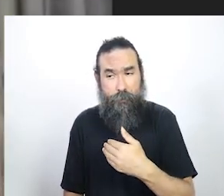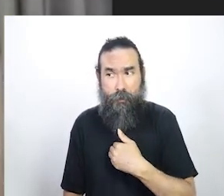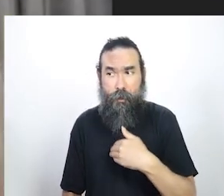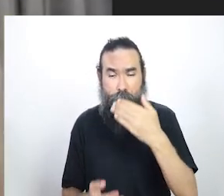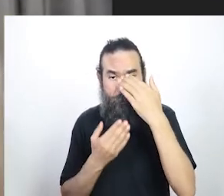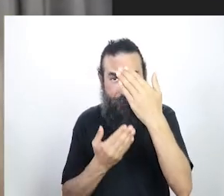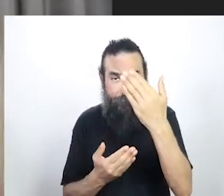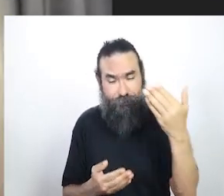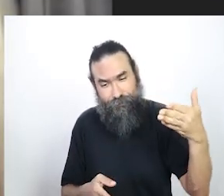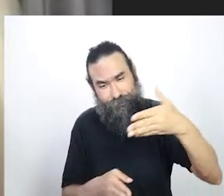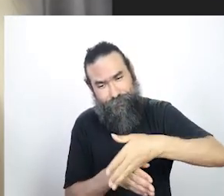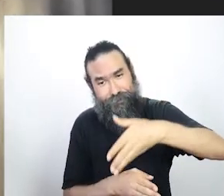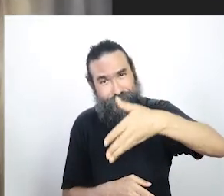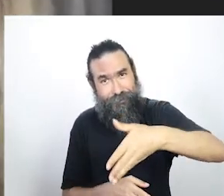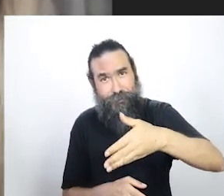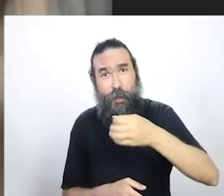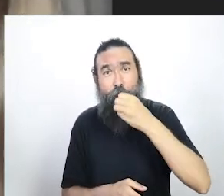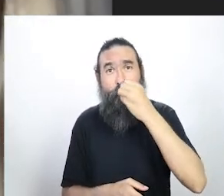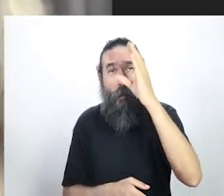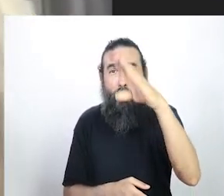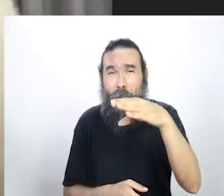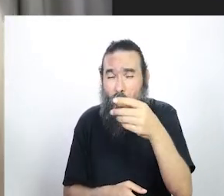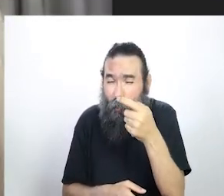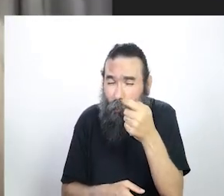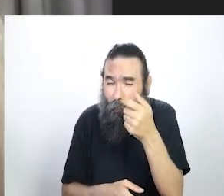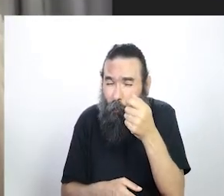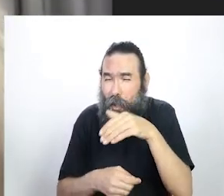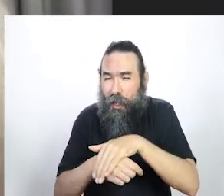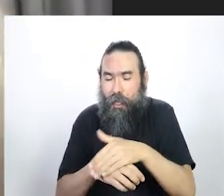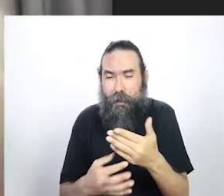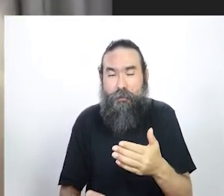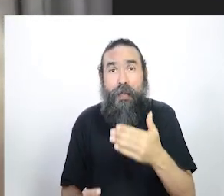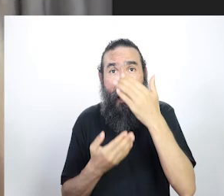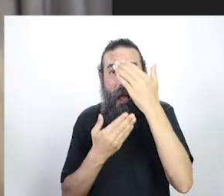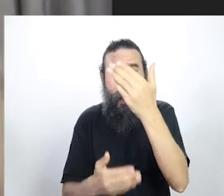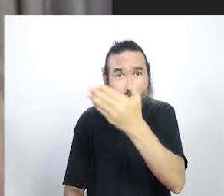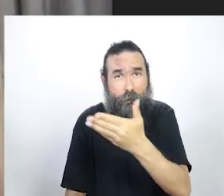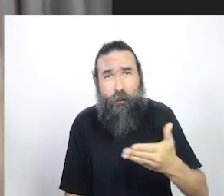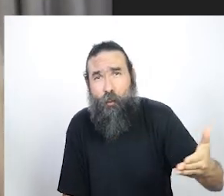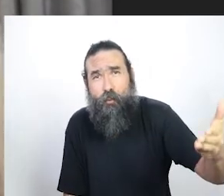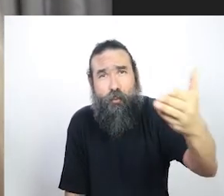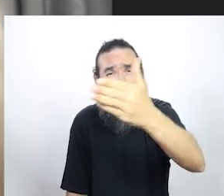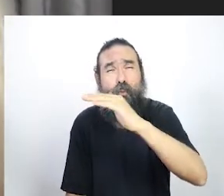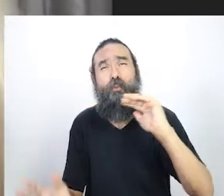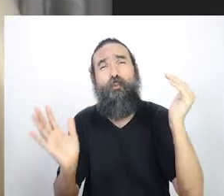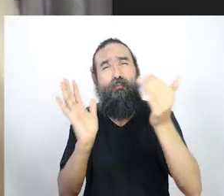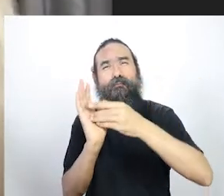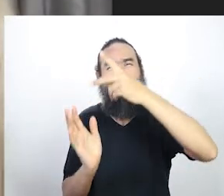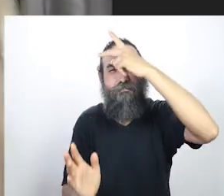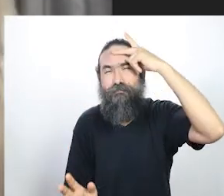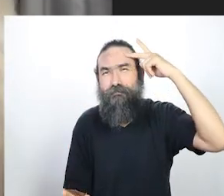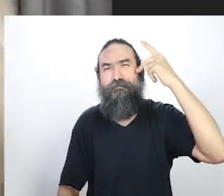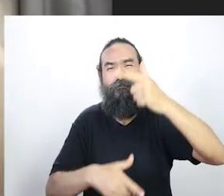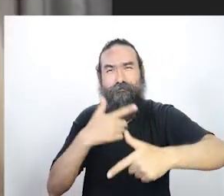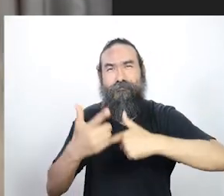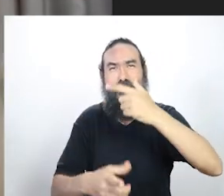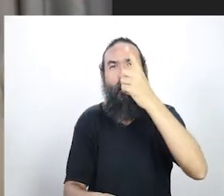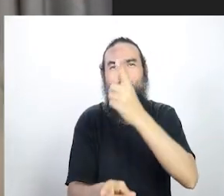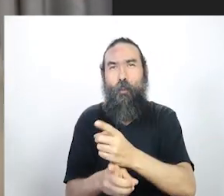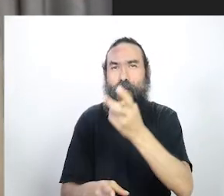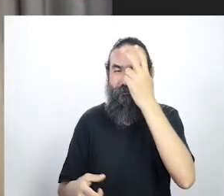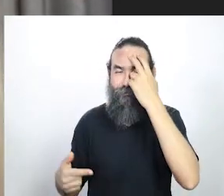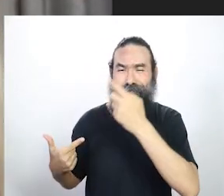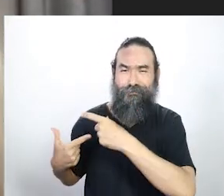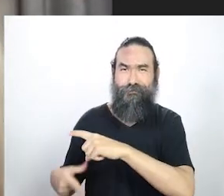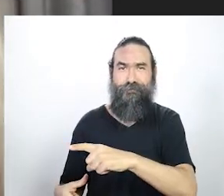que agradeço. Boa tarde, quase noite, né? Primeiro, agradecer, Juliano, Narielle, você, Marise,